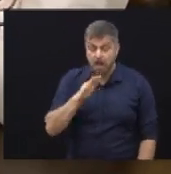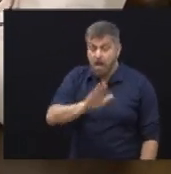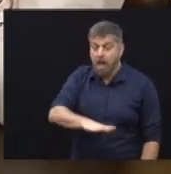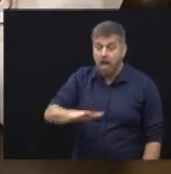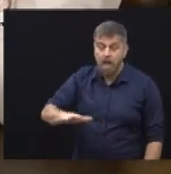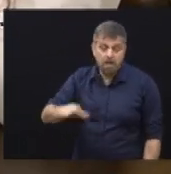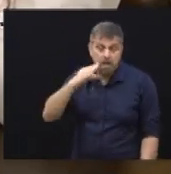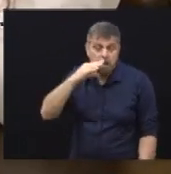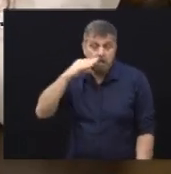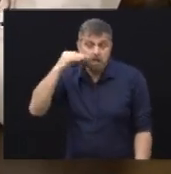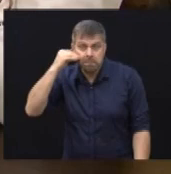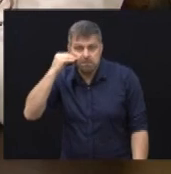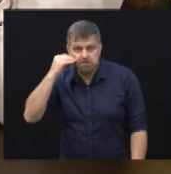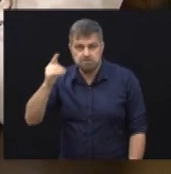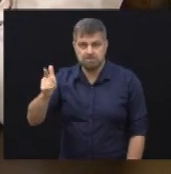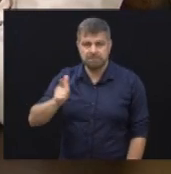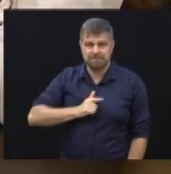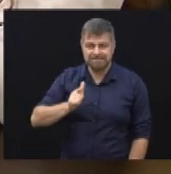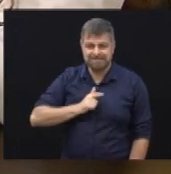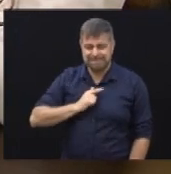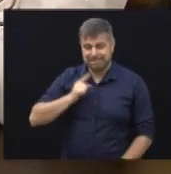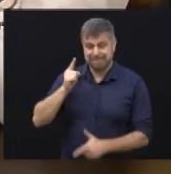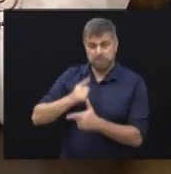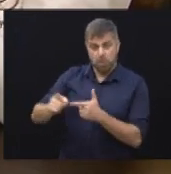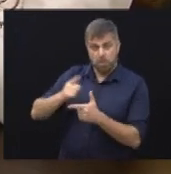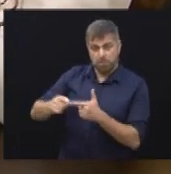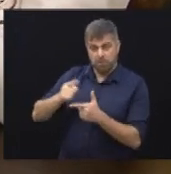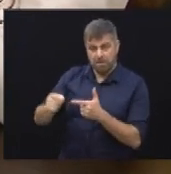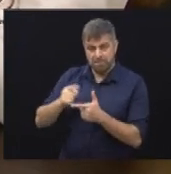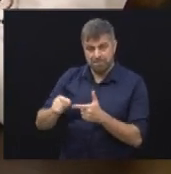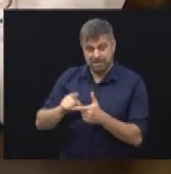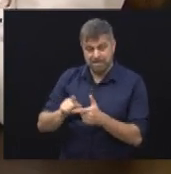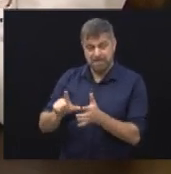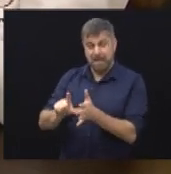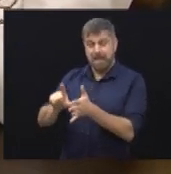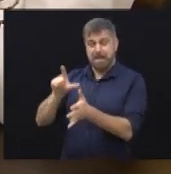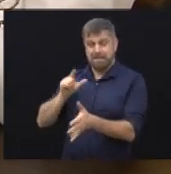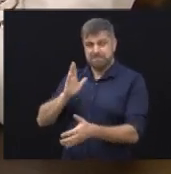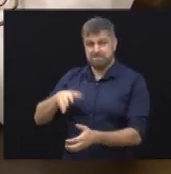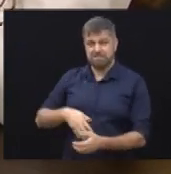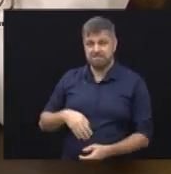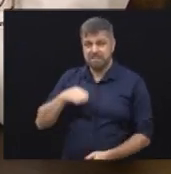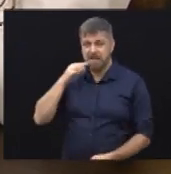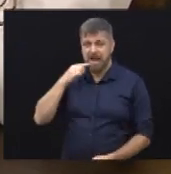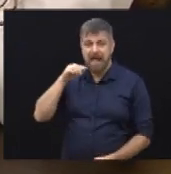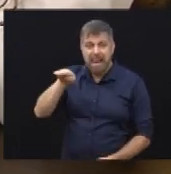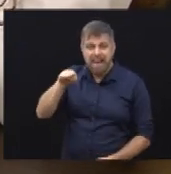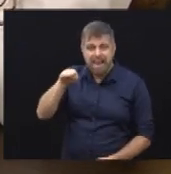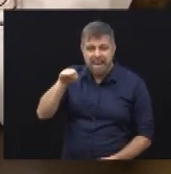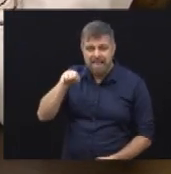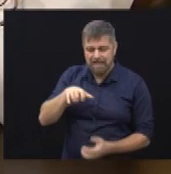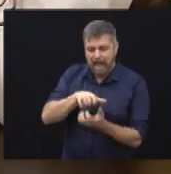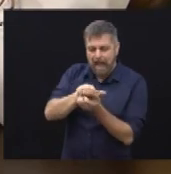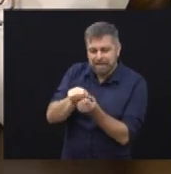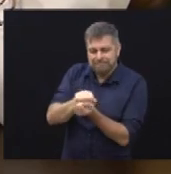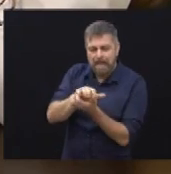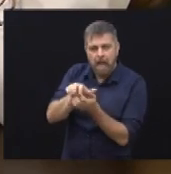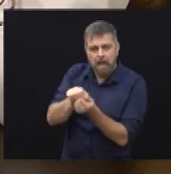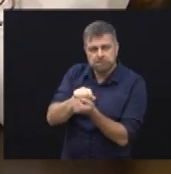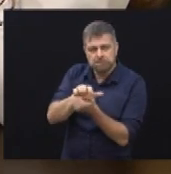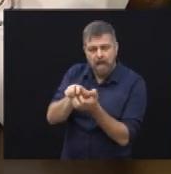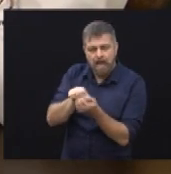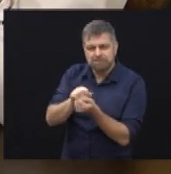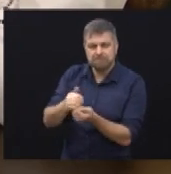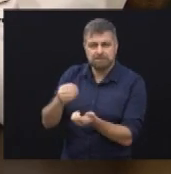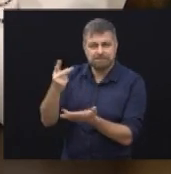esse adulto ou esse adolescente tem um comportamento já inadequado, uma posição de língua inadequada, mordida e